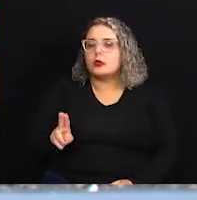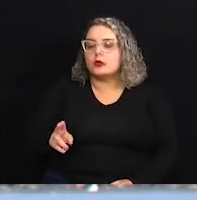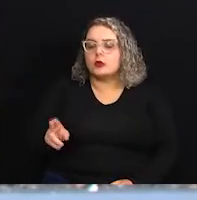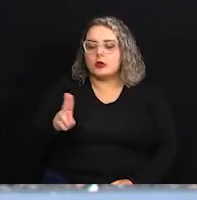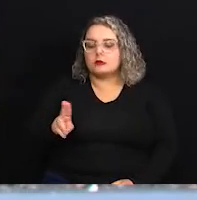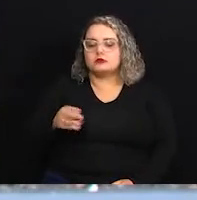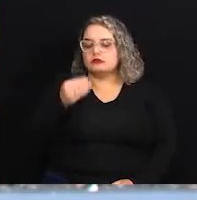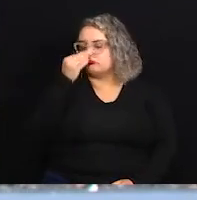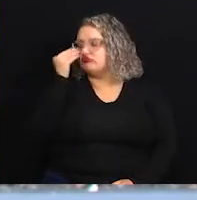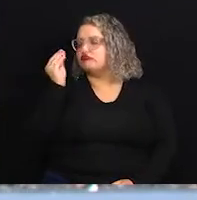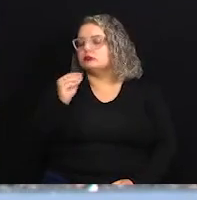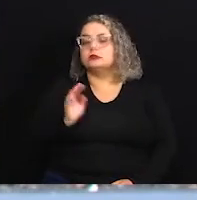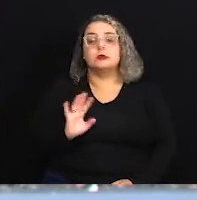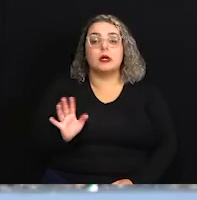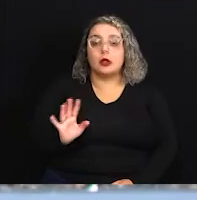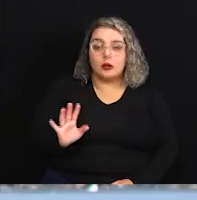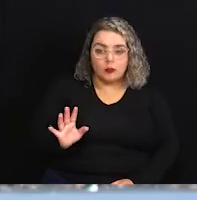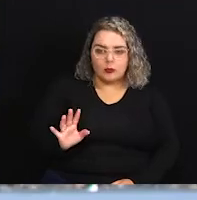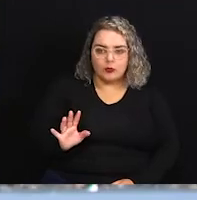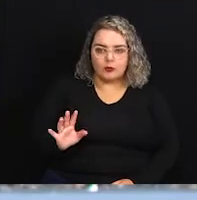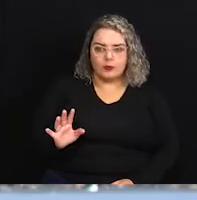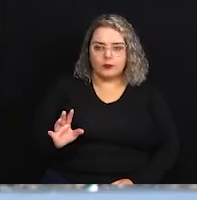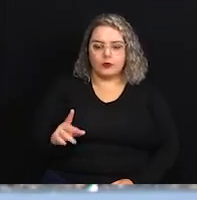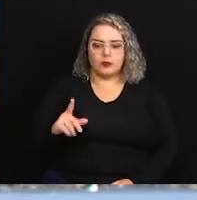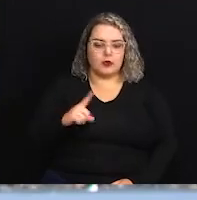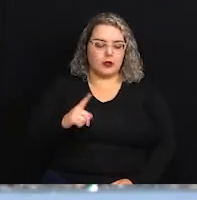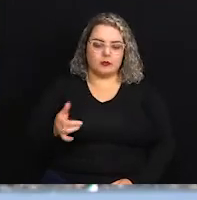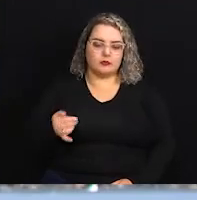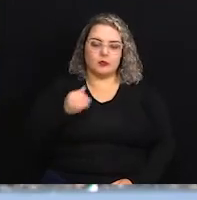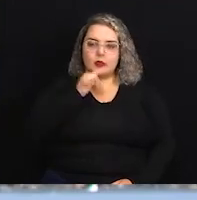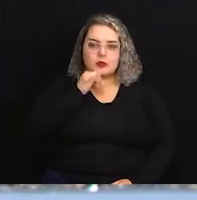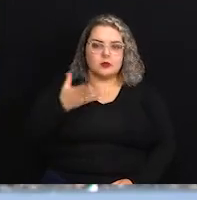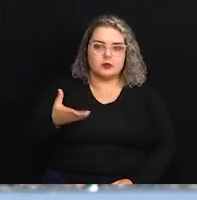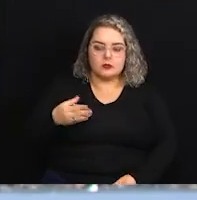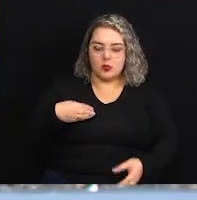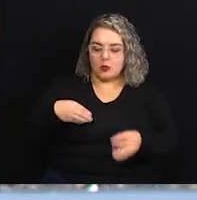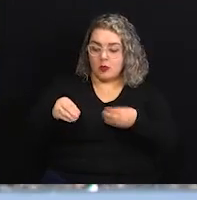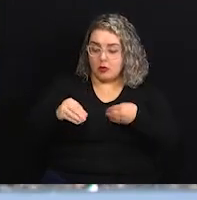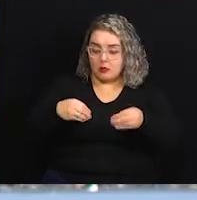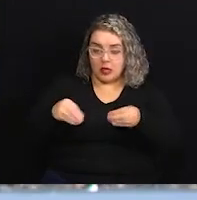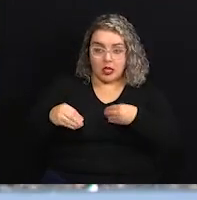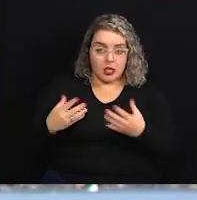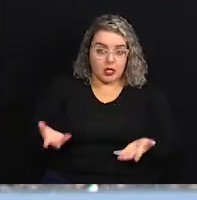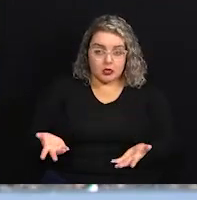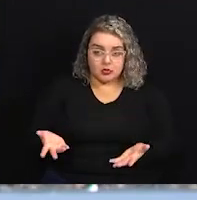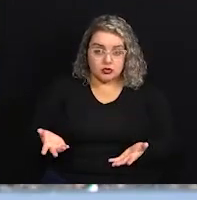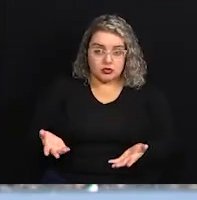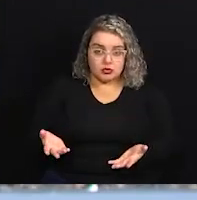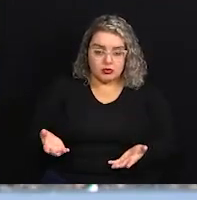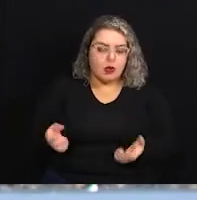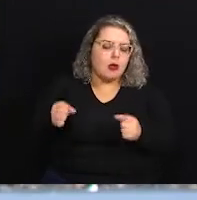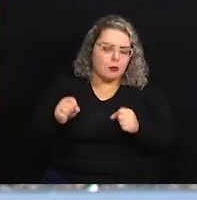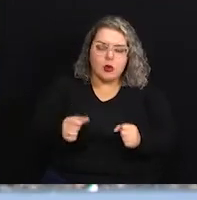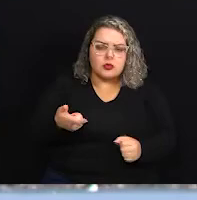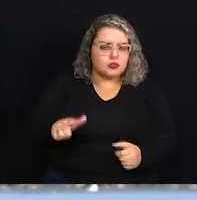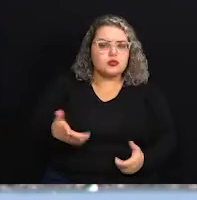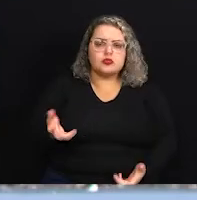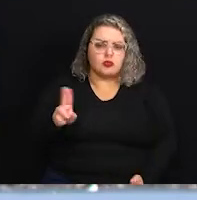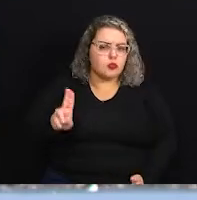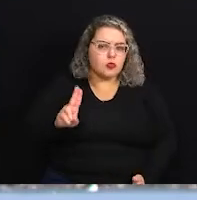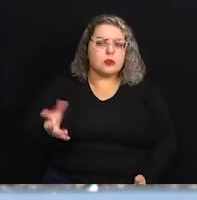usou e descartou. Enfim, você tem lá uma embalagem, essa embalagem pode ser